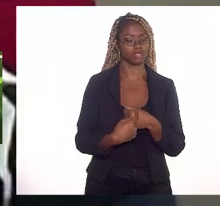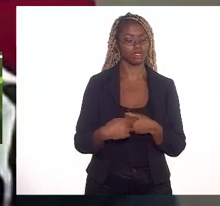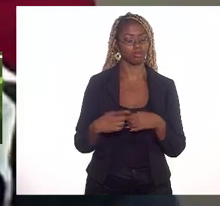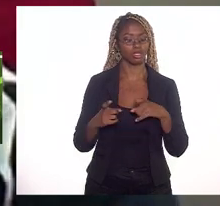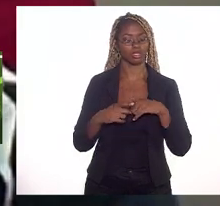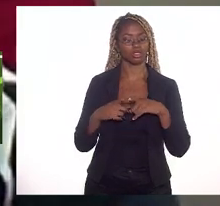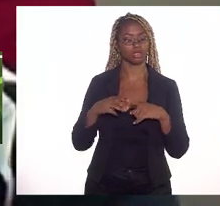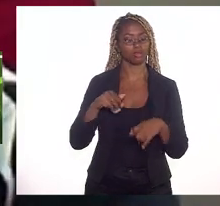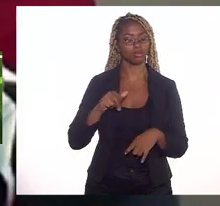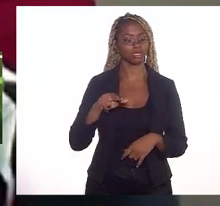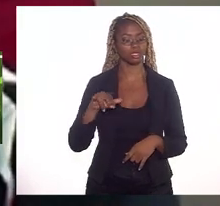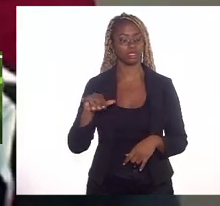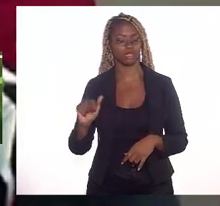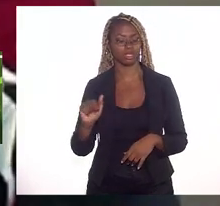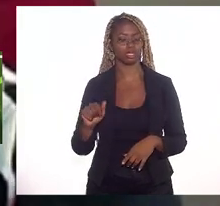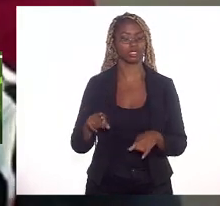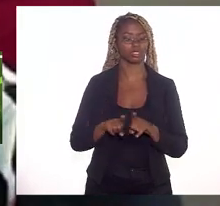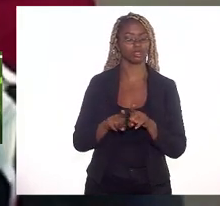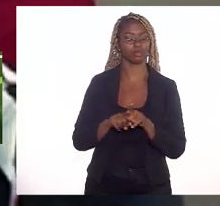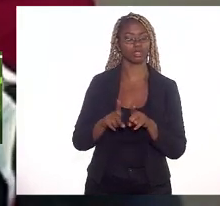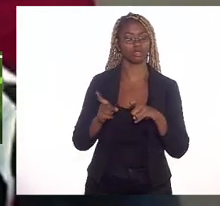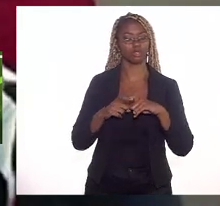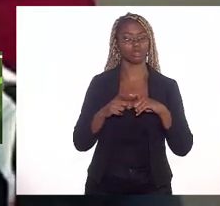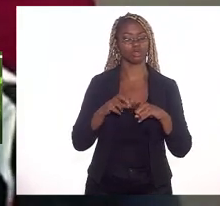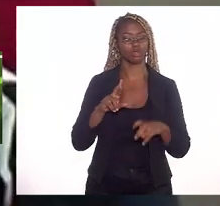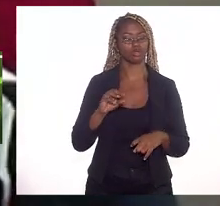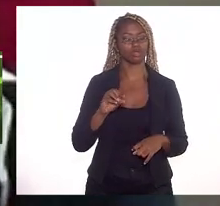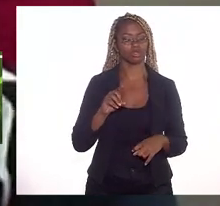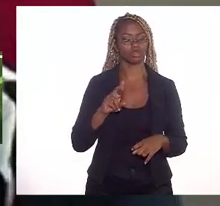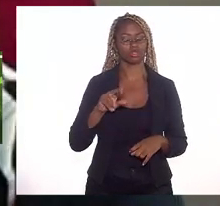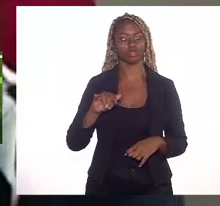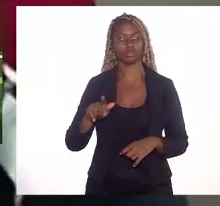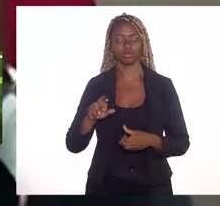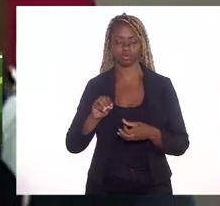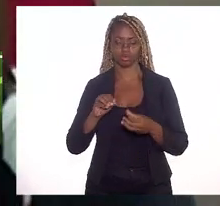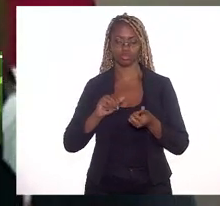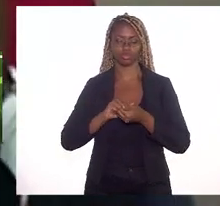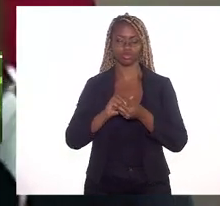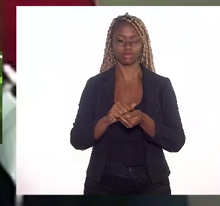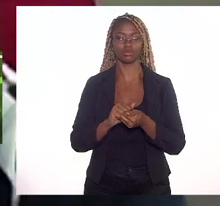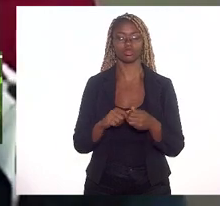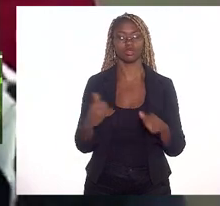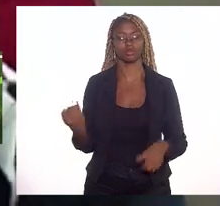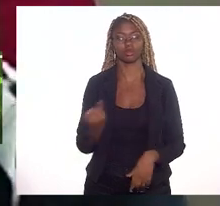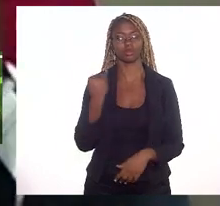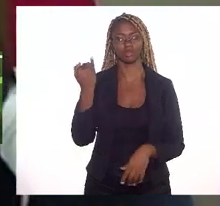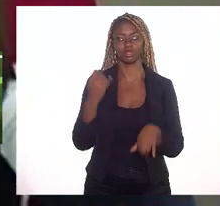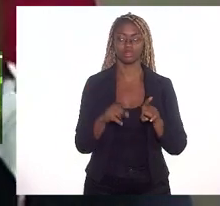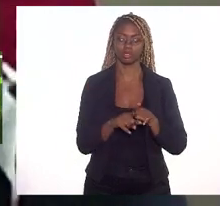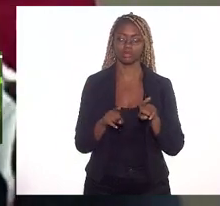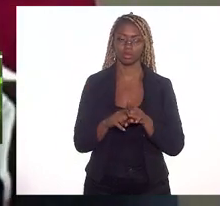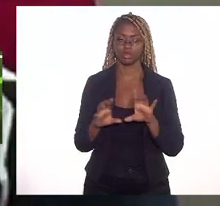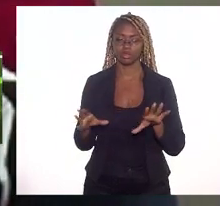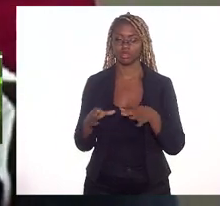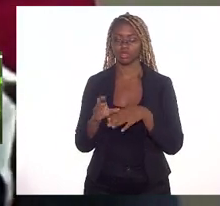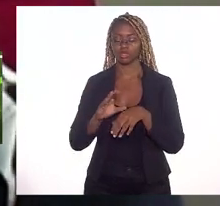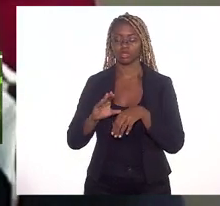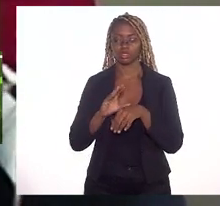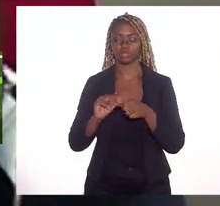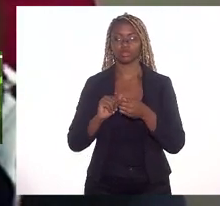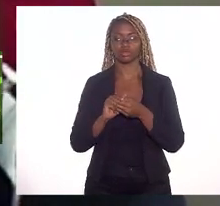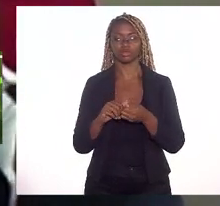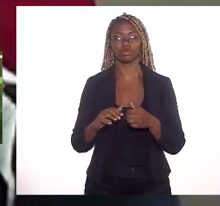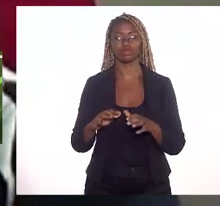Augusta. Doutor Rodrigo sempre está conosco e será importante, no segundo momento, o Conselho estar com a Comissão de